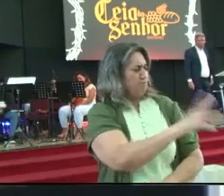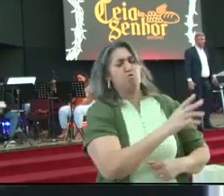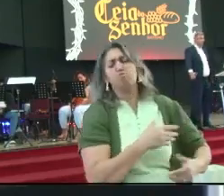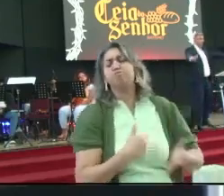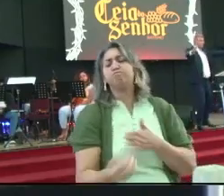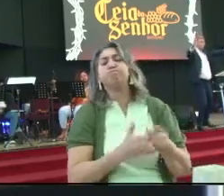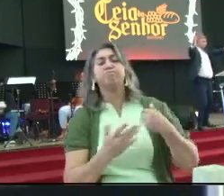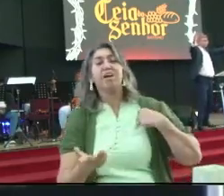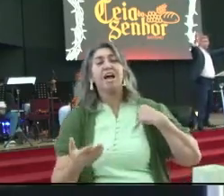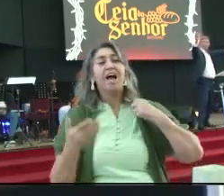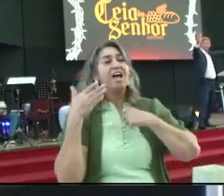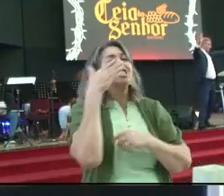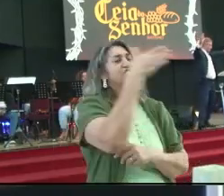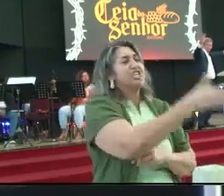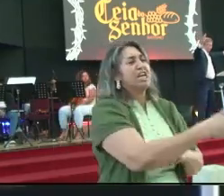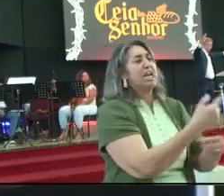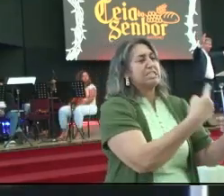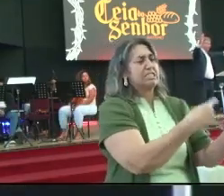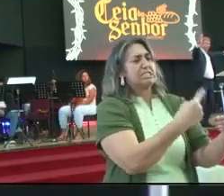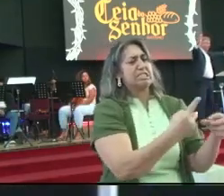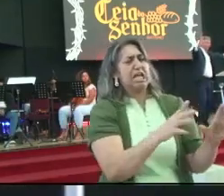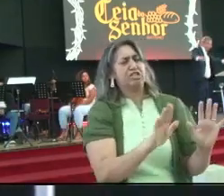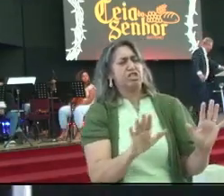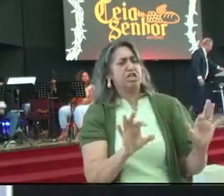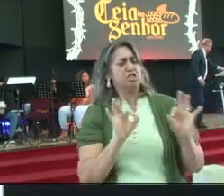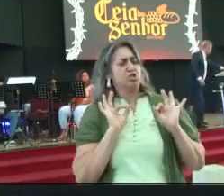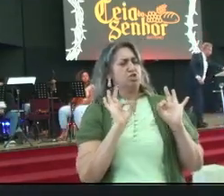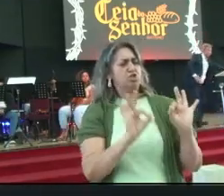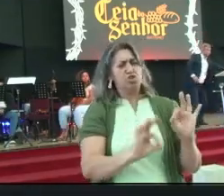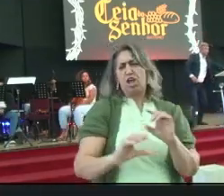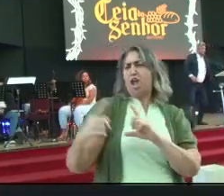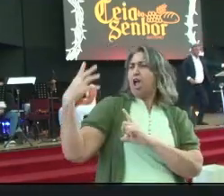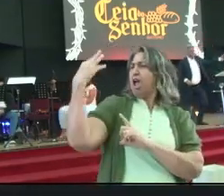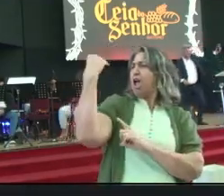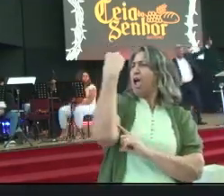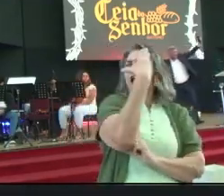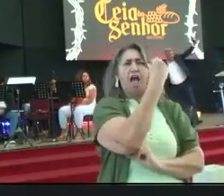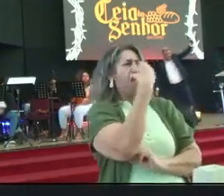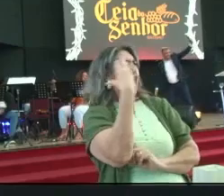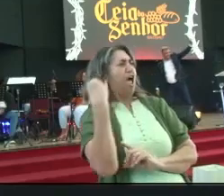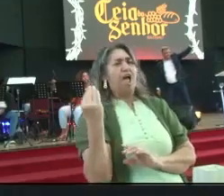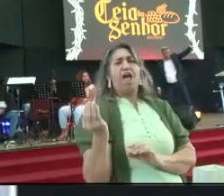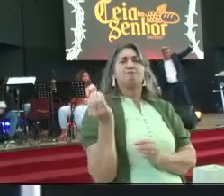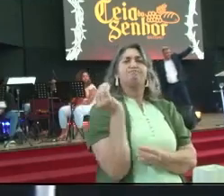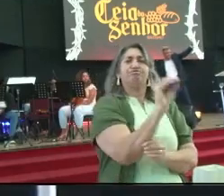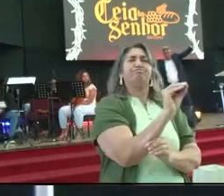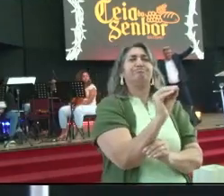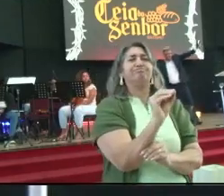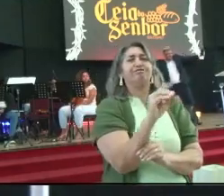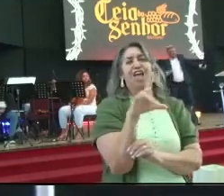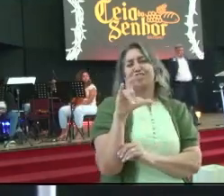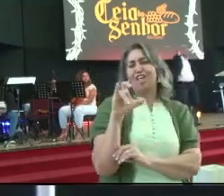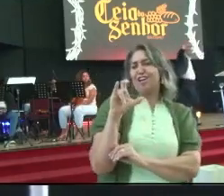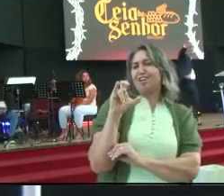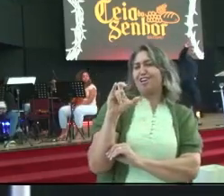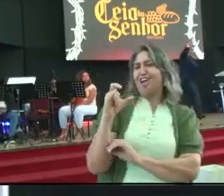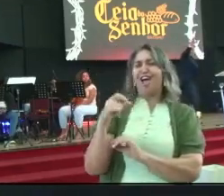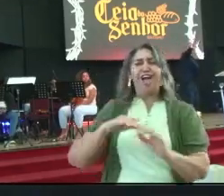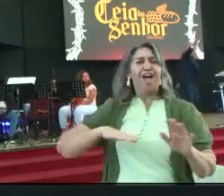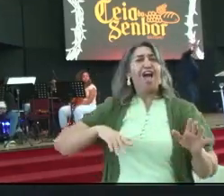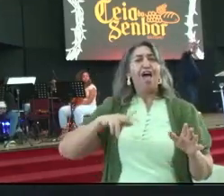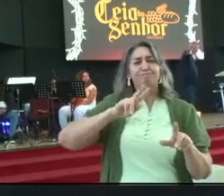Aí chega lá no Morro de São Paulo, tira foto, põe no Instagram, fazendo surf,